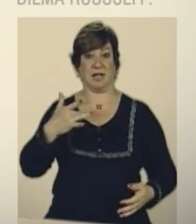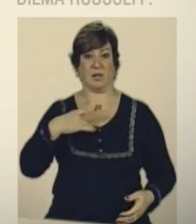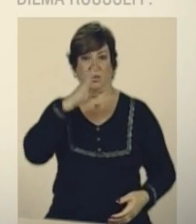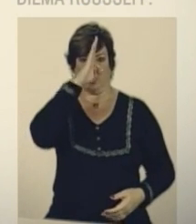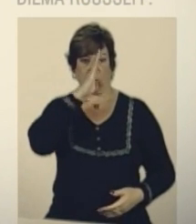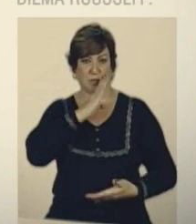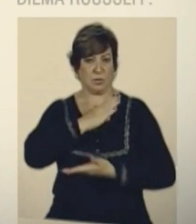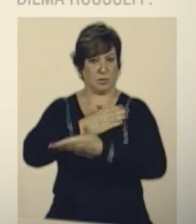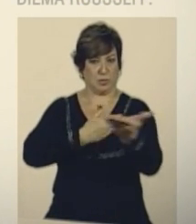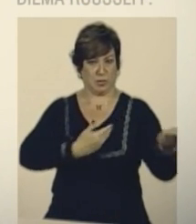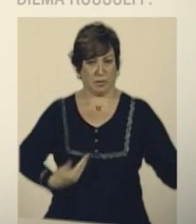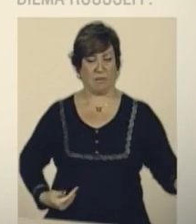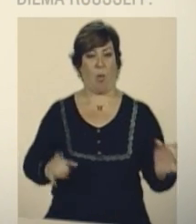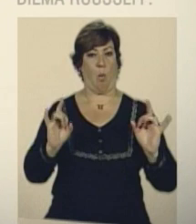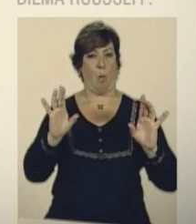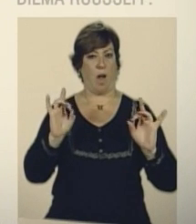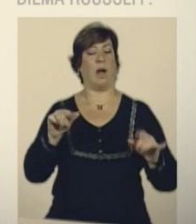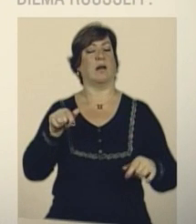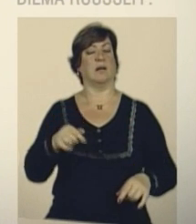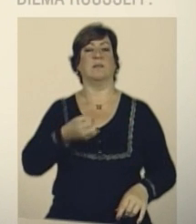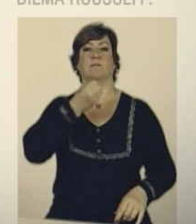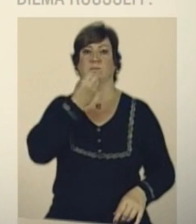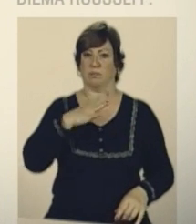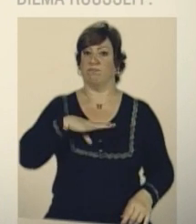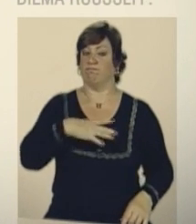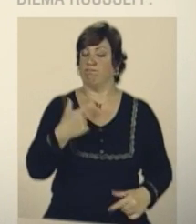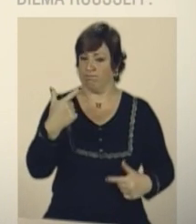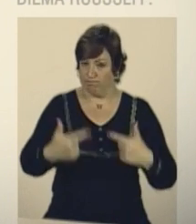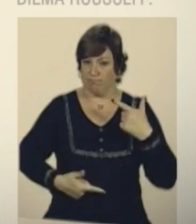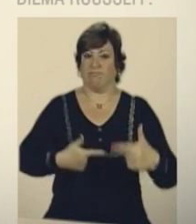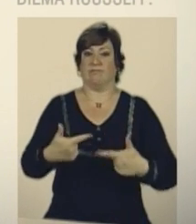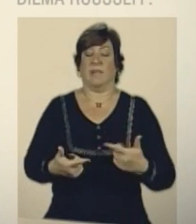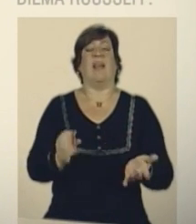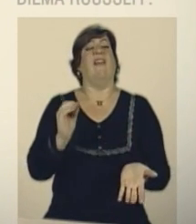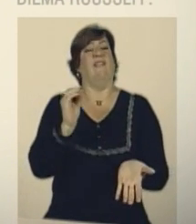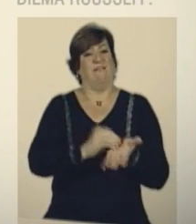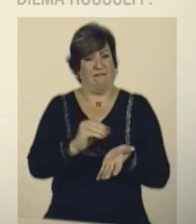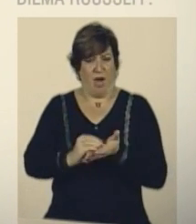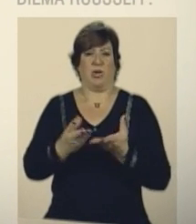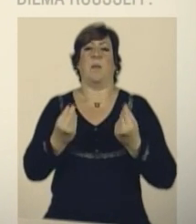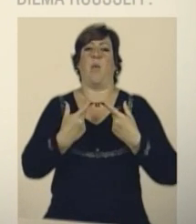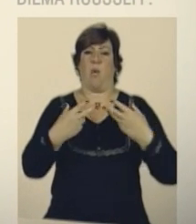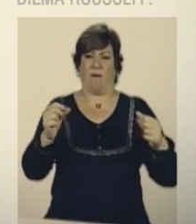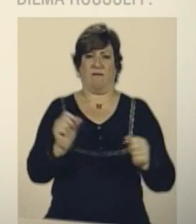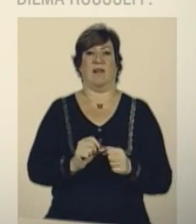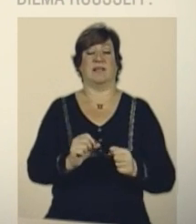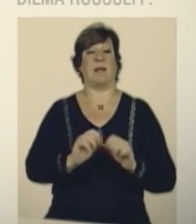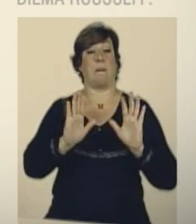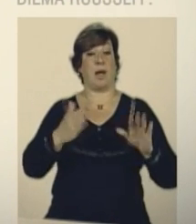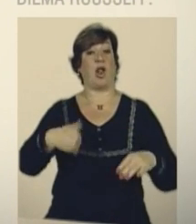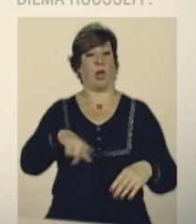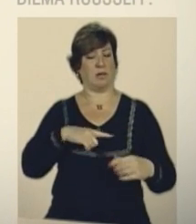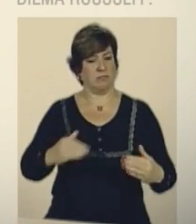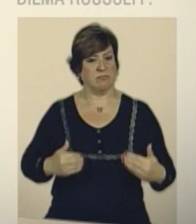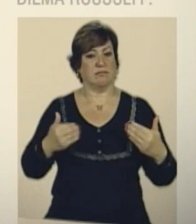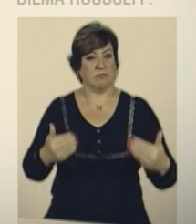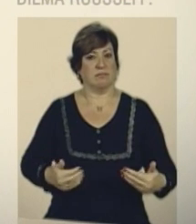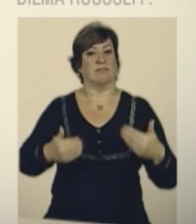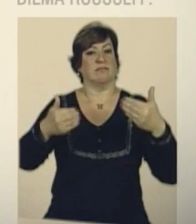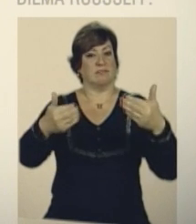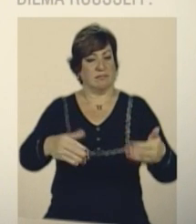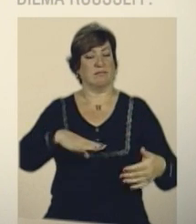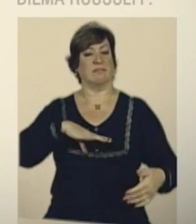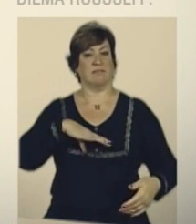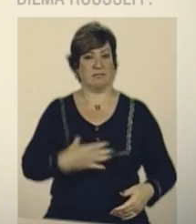gratu e de qualidade é um grande desafio Ainda temos muito que avançar mas estamos enfrentando o desafio